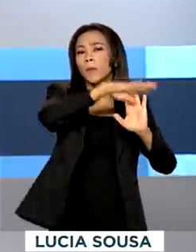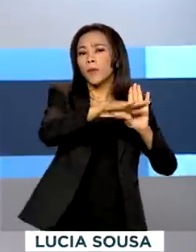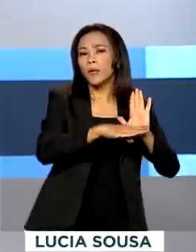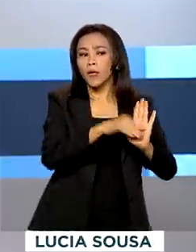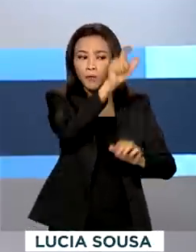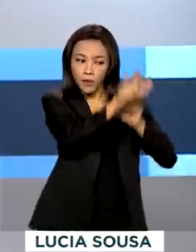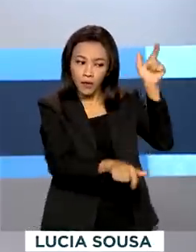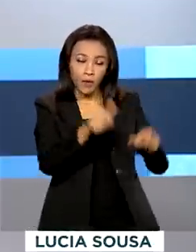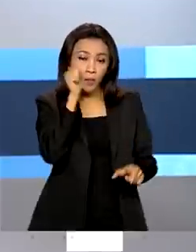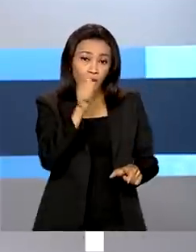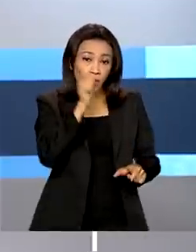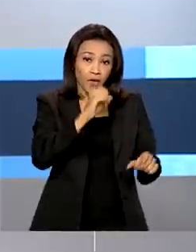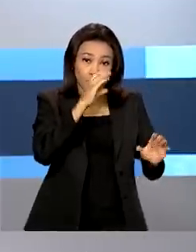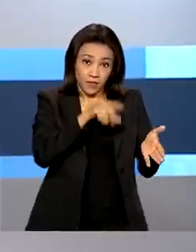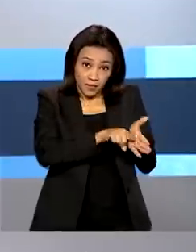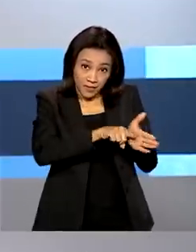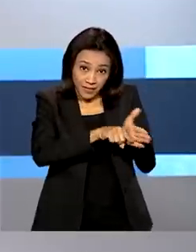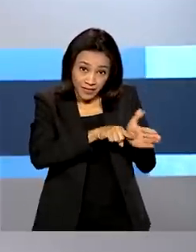cientistas